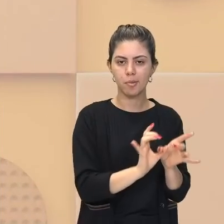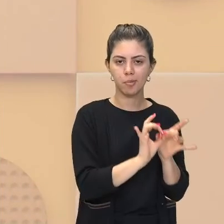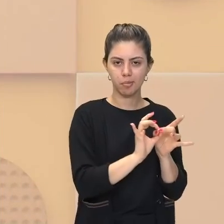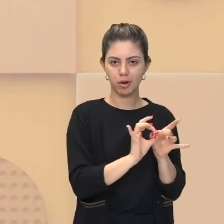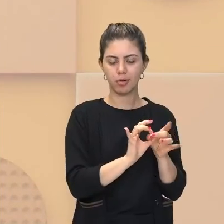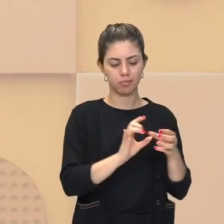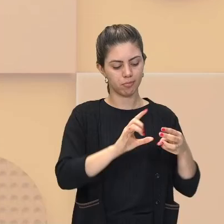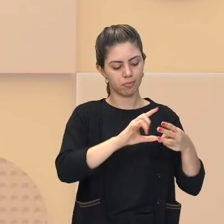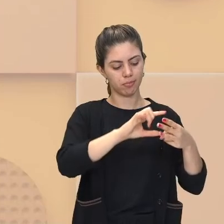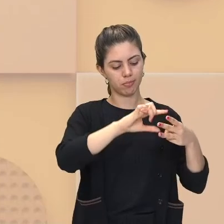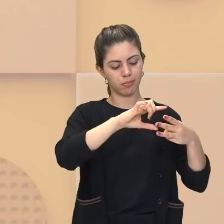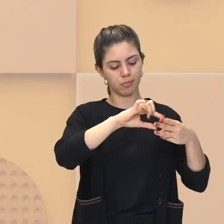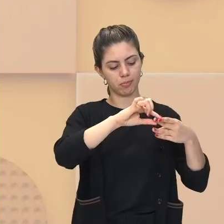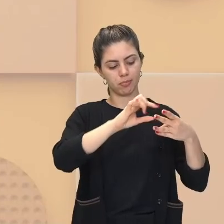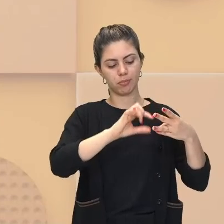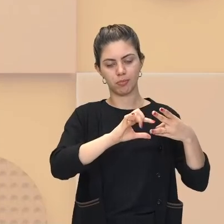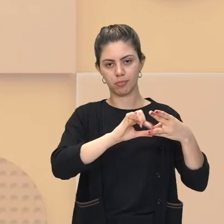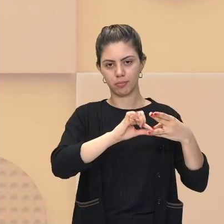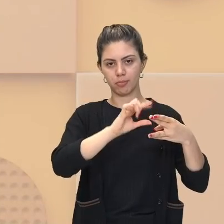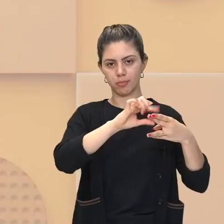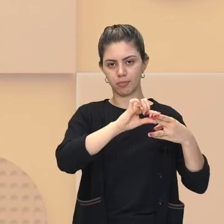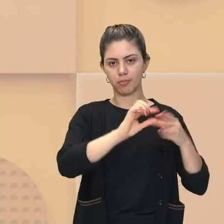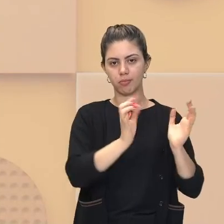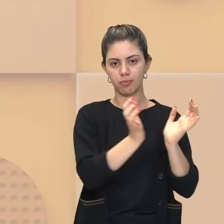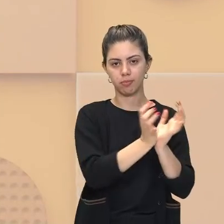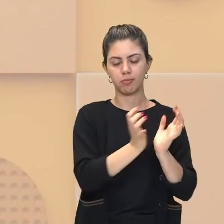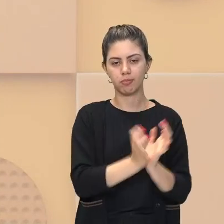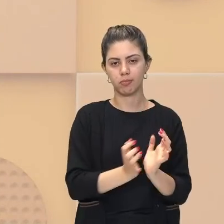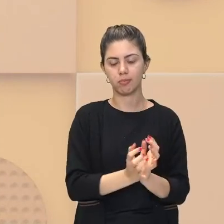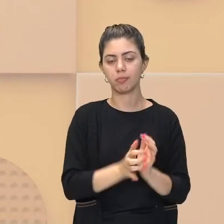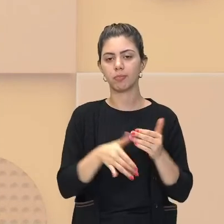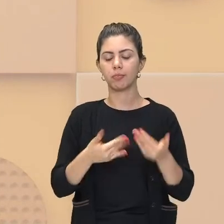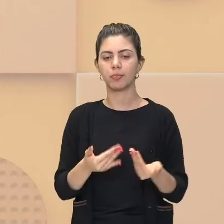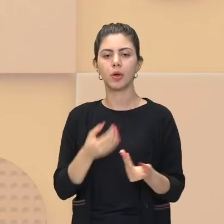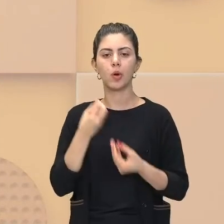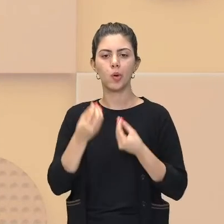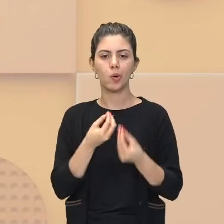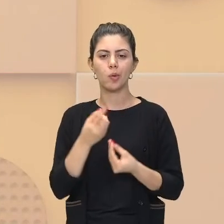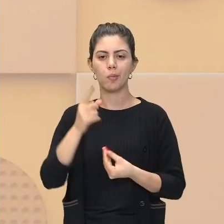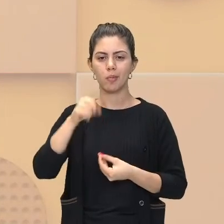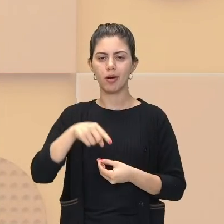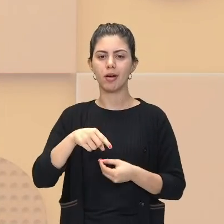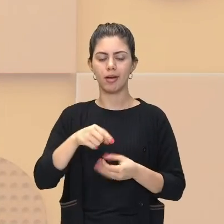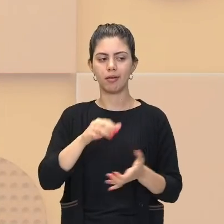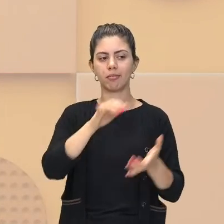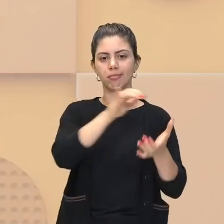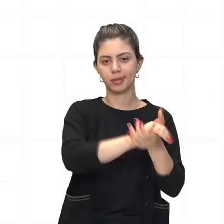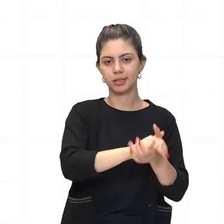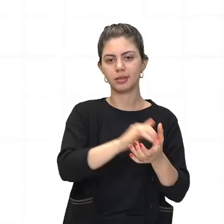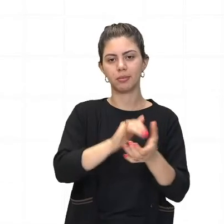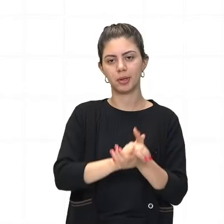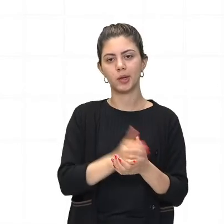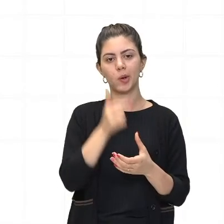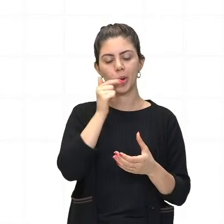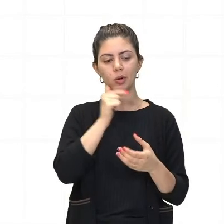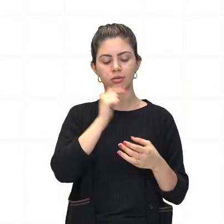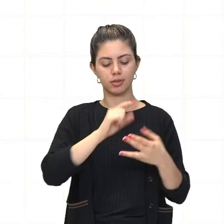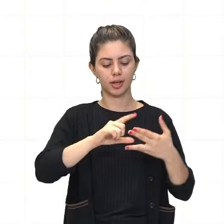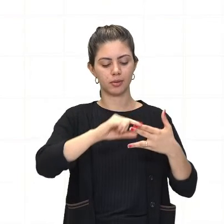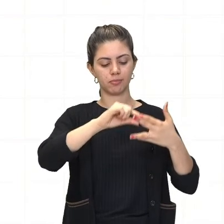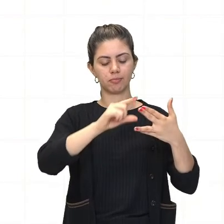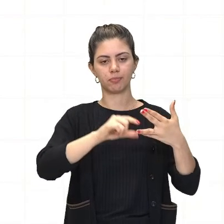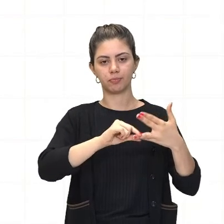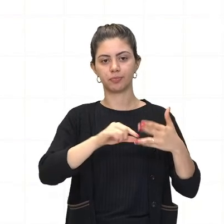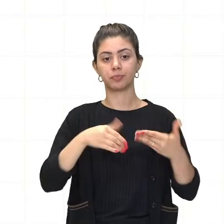duas casas, desses dois reinos. E essa união vai se dar por meio do matrimônio. A gente observa